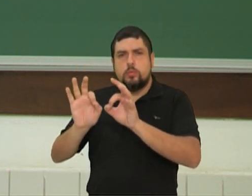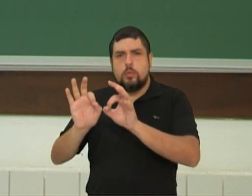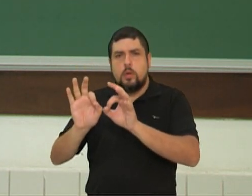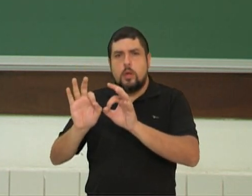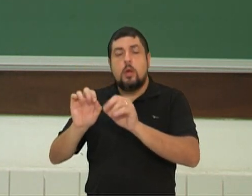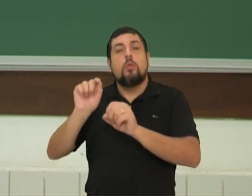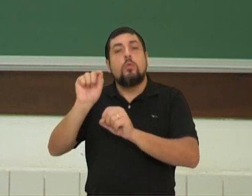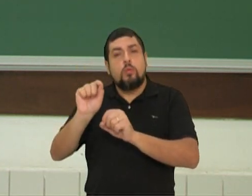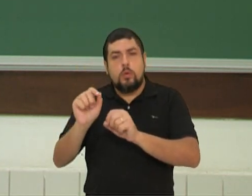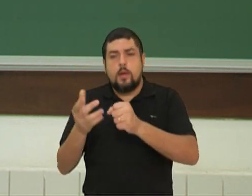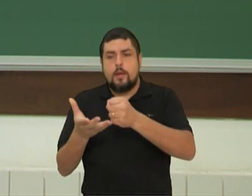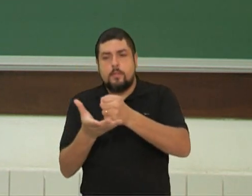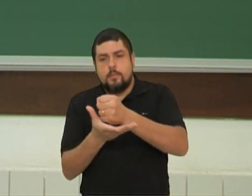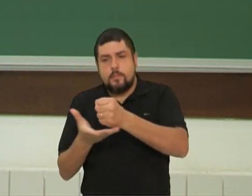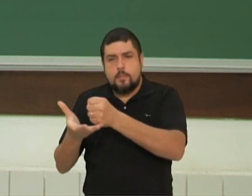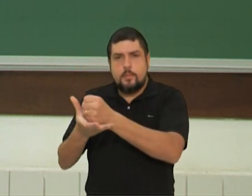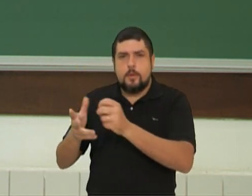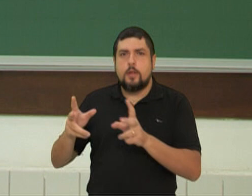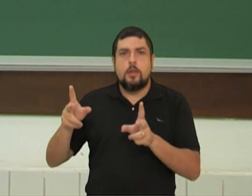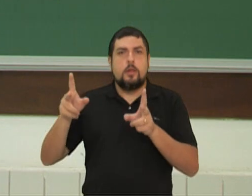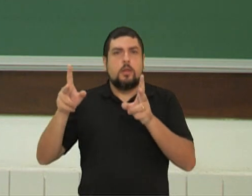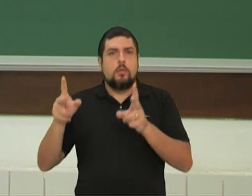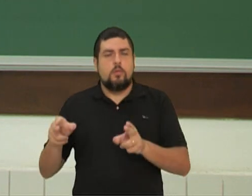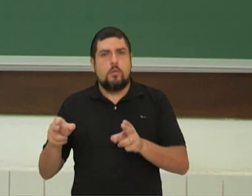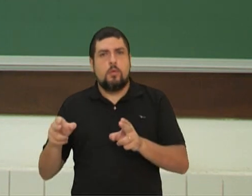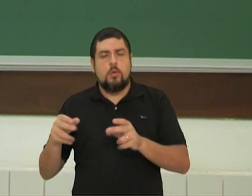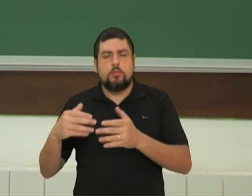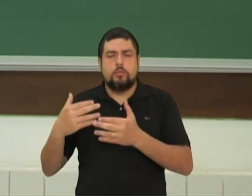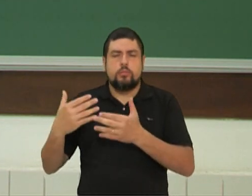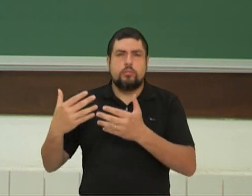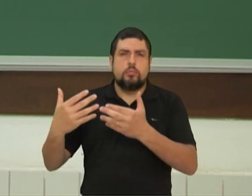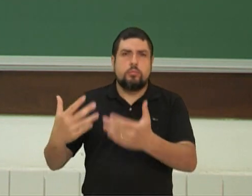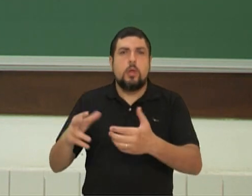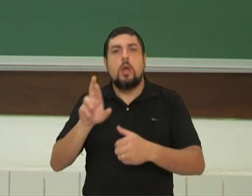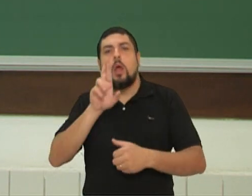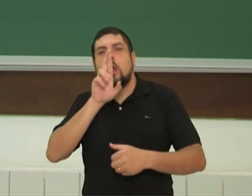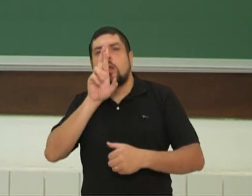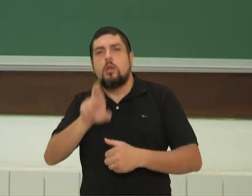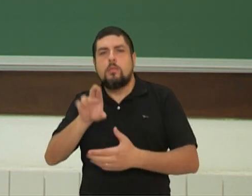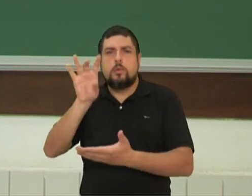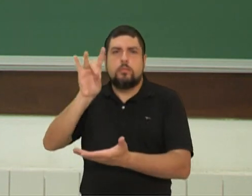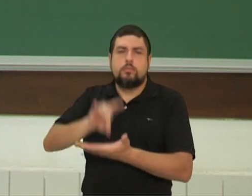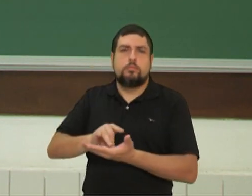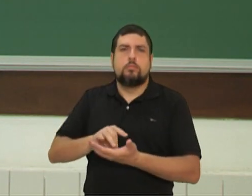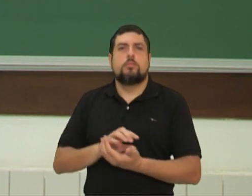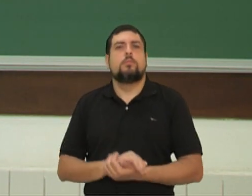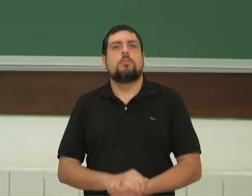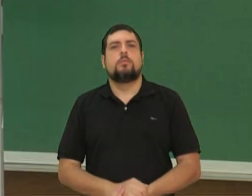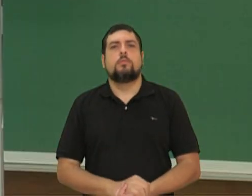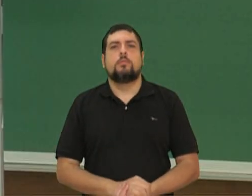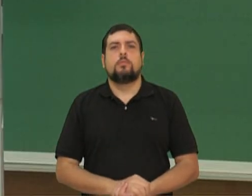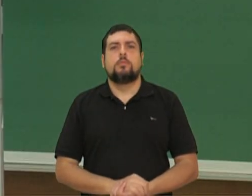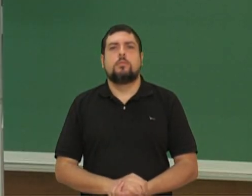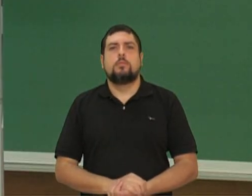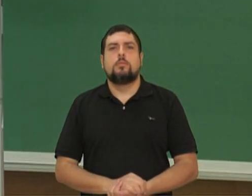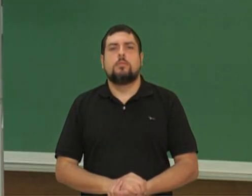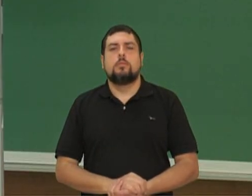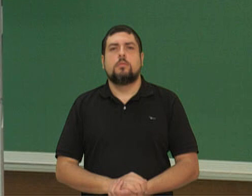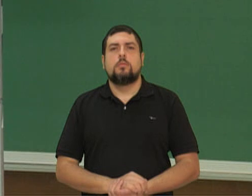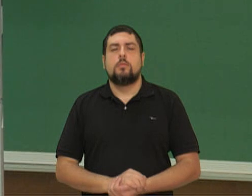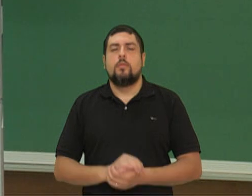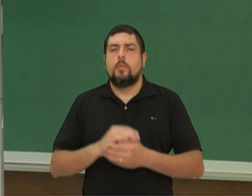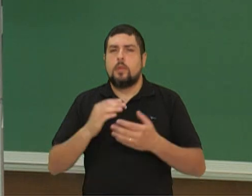equação exponencial para trabalhar com os expoentes e assim chegar numa solução. Certo? E por falar em